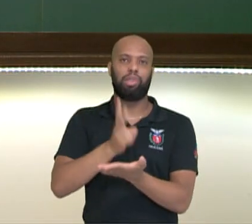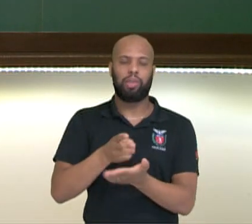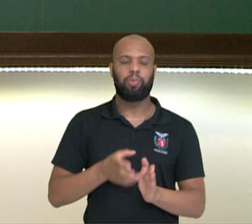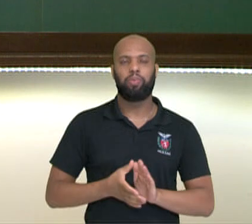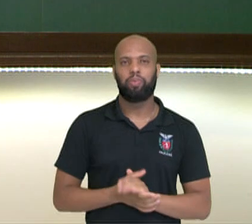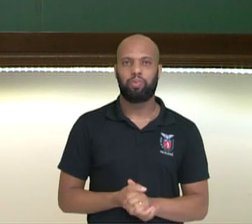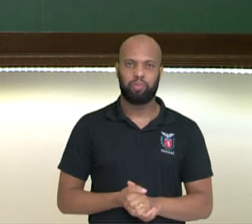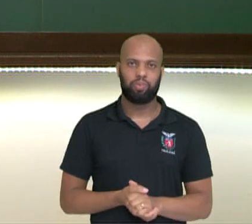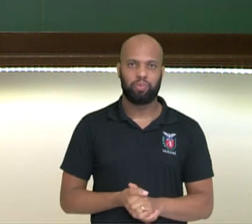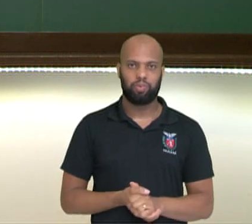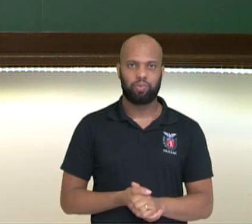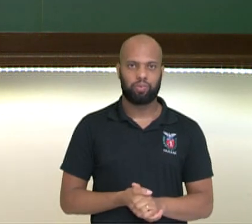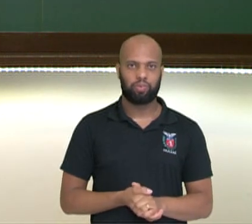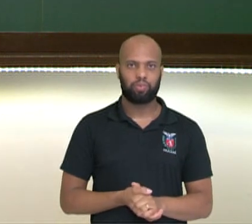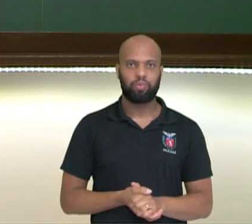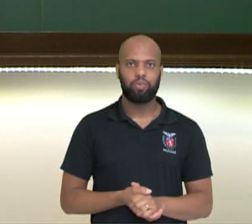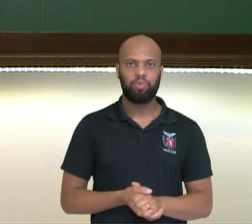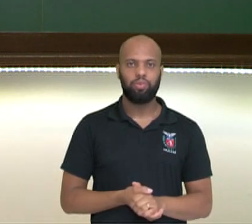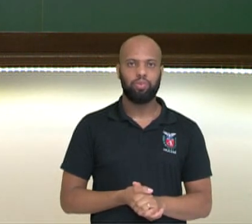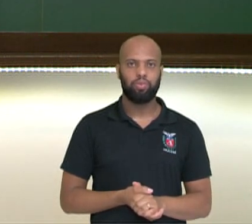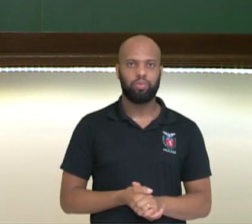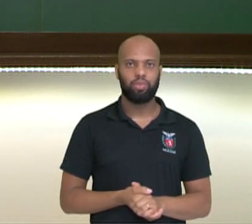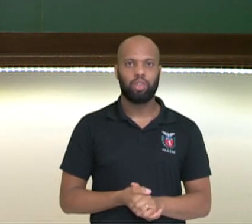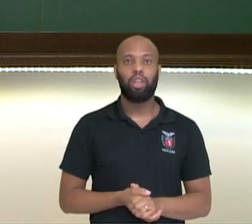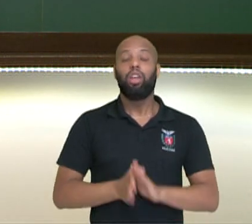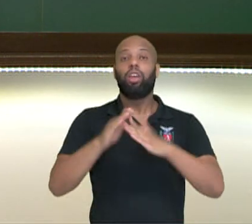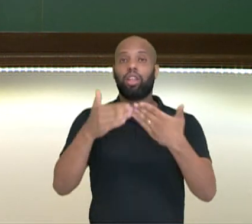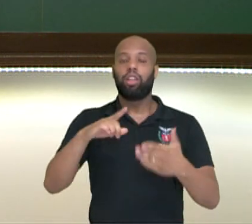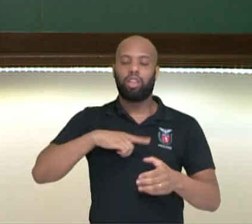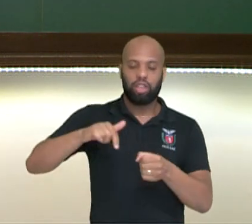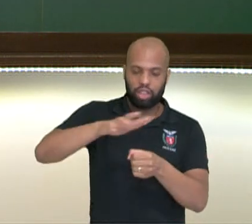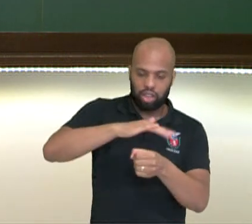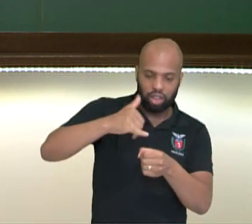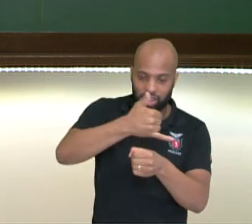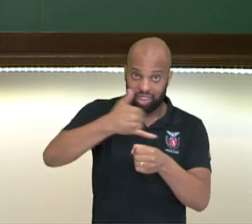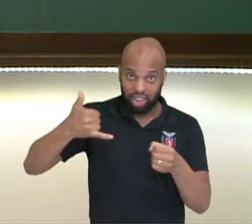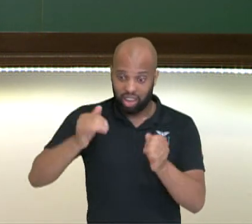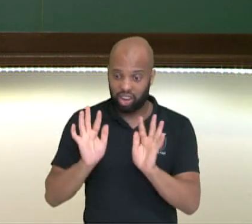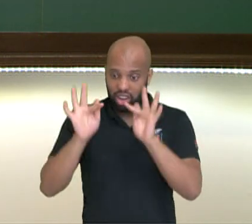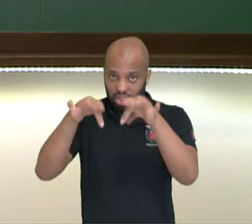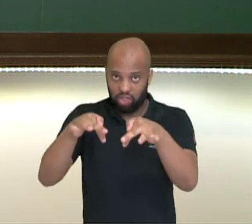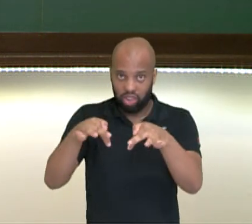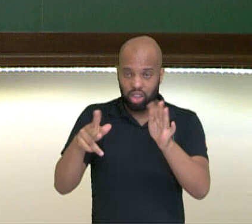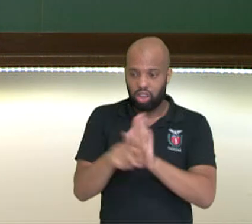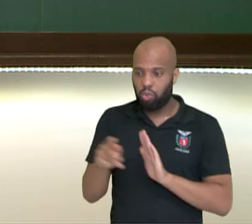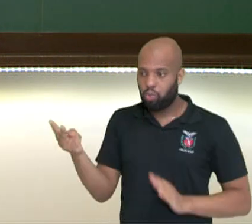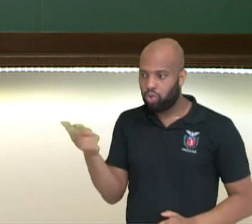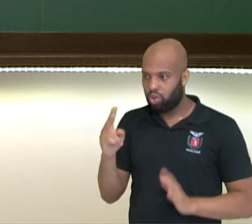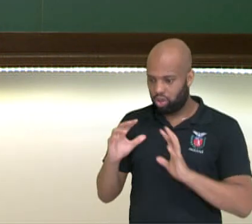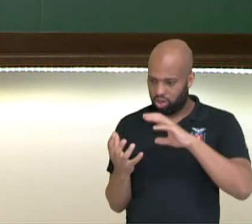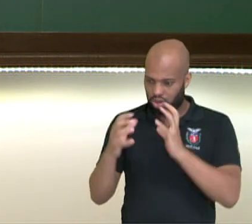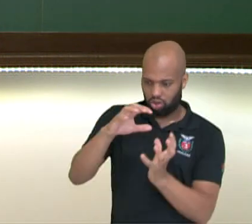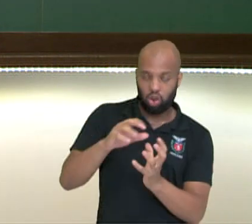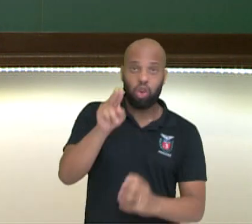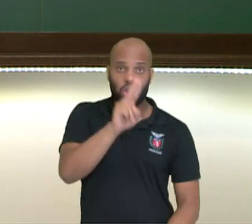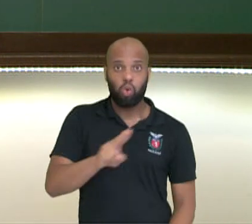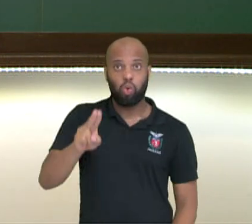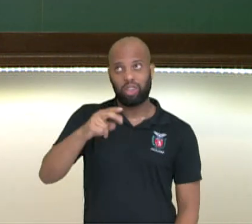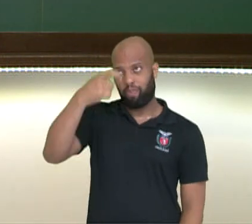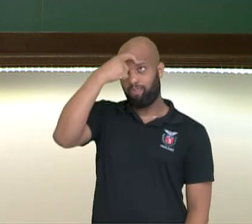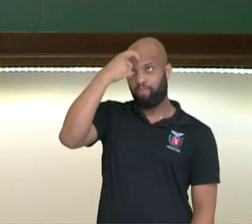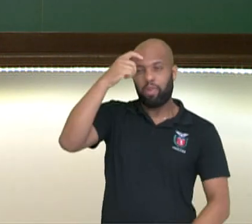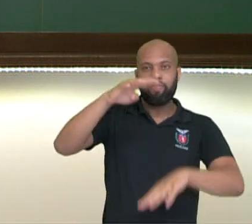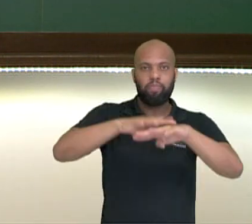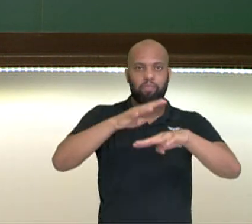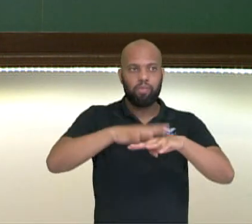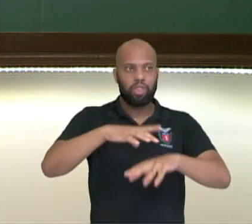PCC, ok? Ora, a carga elétrica total final, dos dois corpos, usando uma lógica matemática,